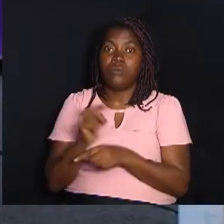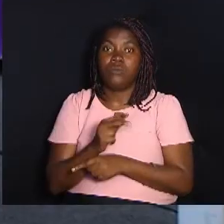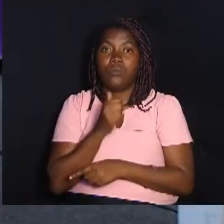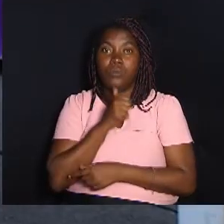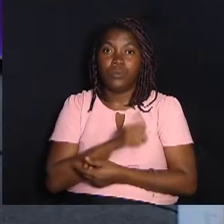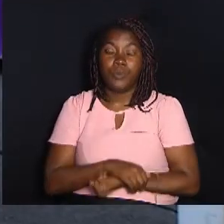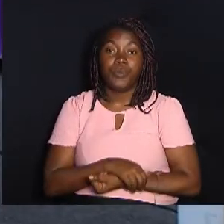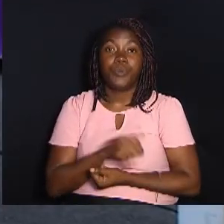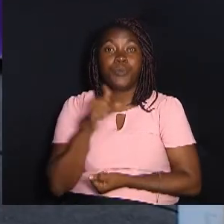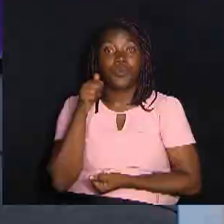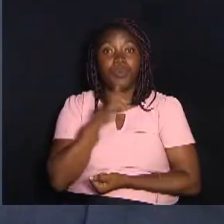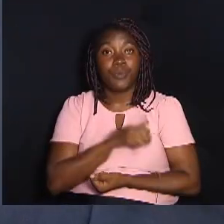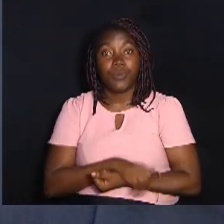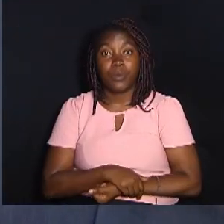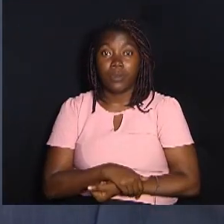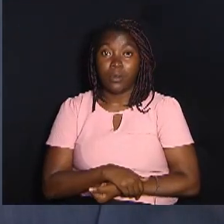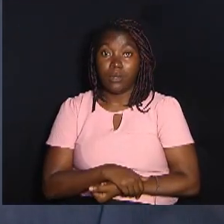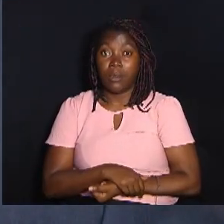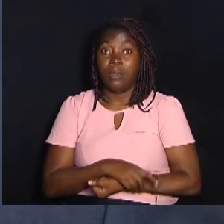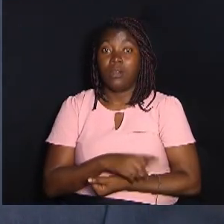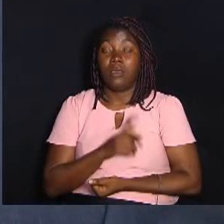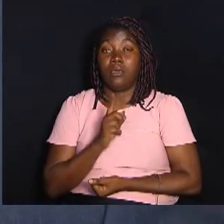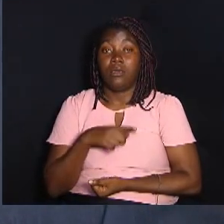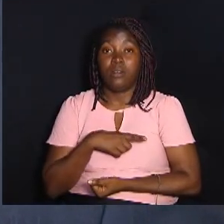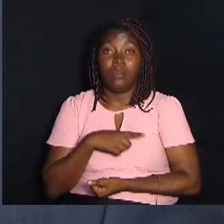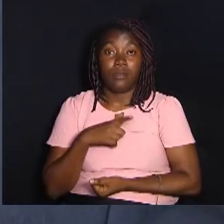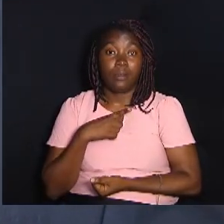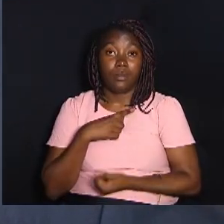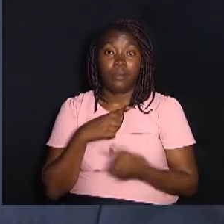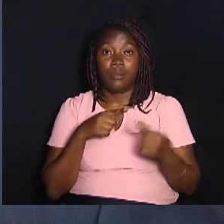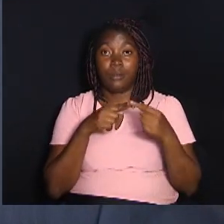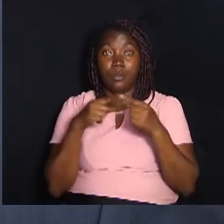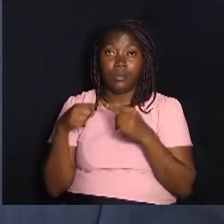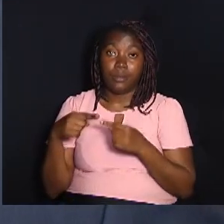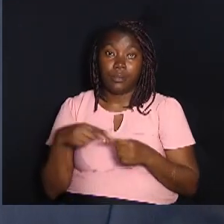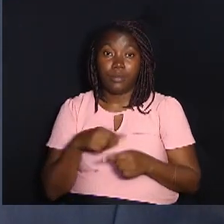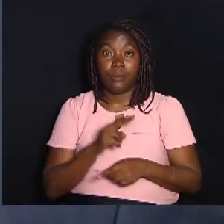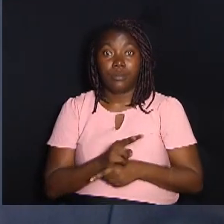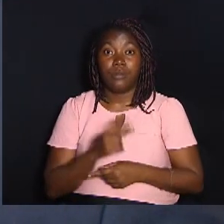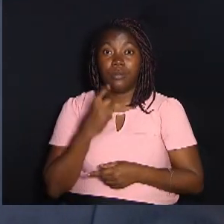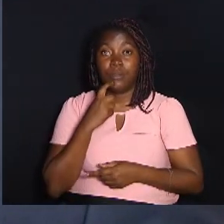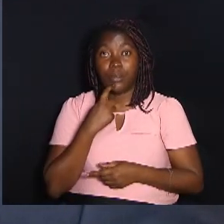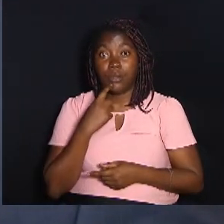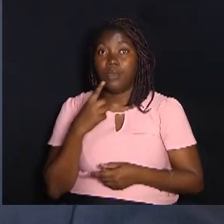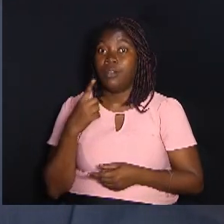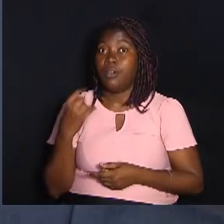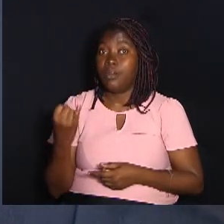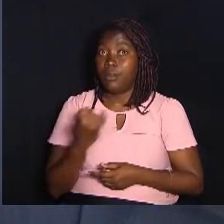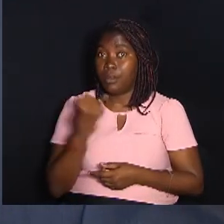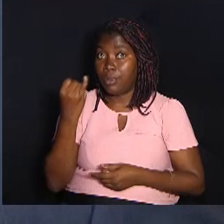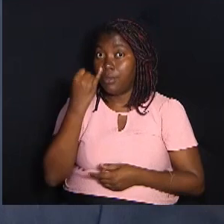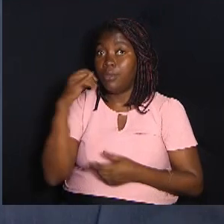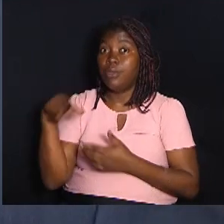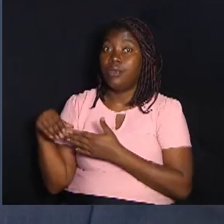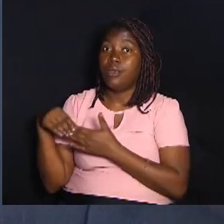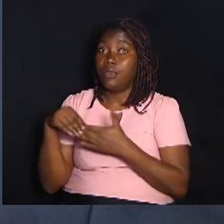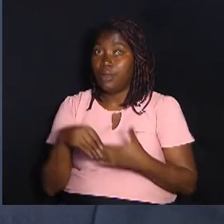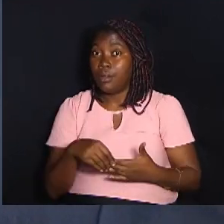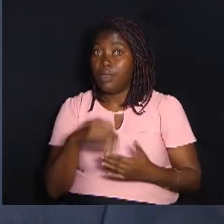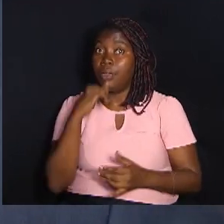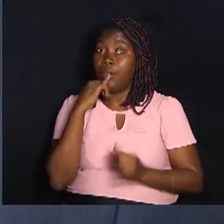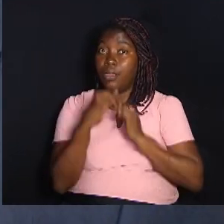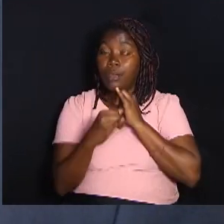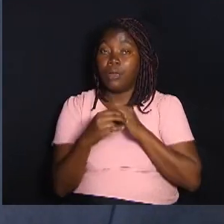rede de proteção às mulheres e as mulheres eh Elas têm hoje uma rede de proteção aqui na cidade de Campinas foi importante que a gente